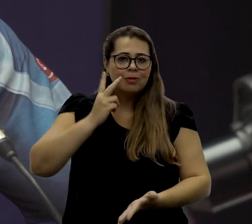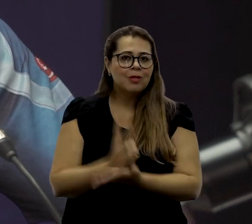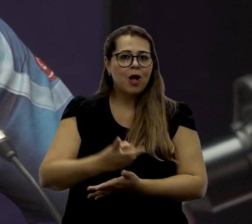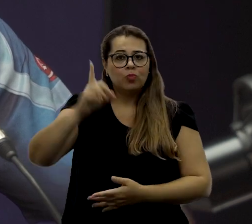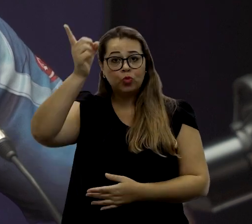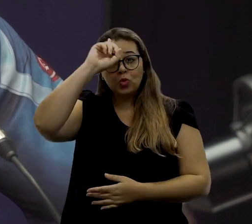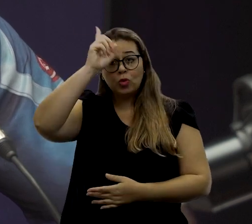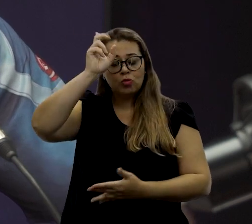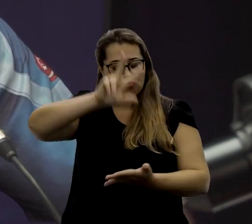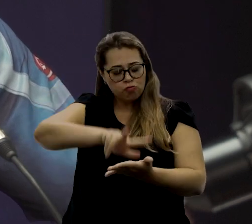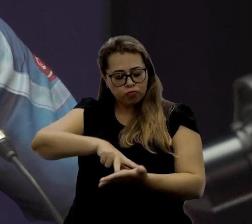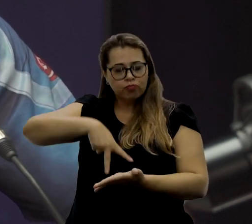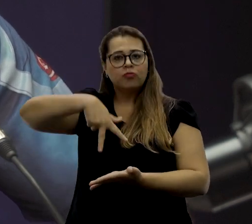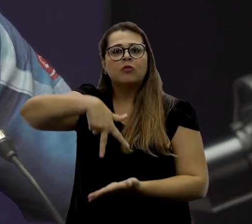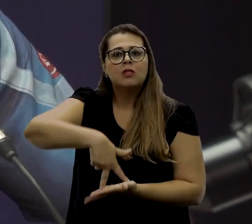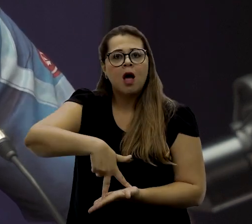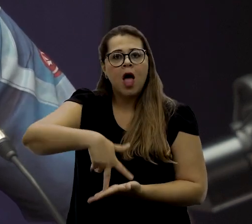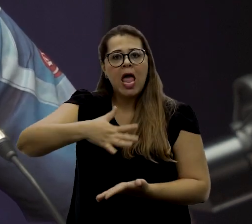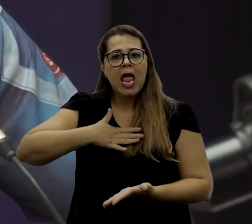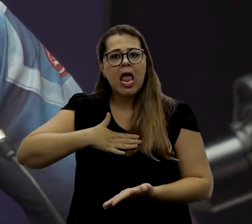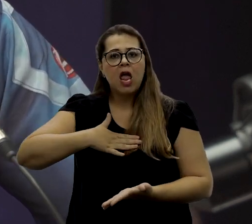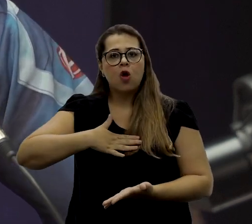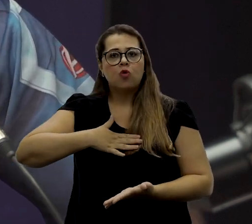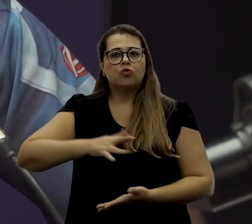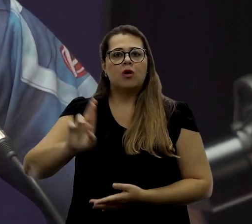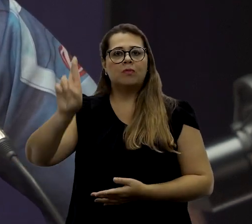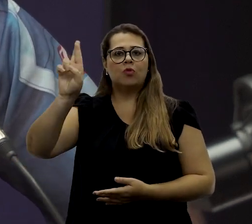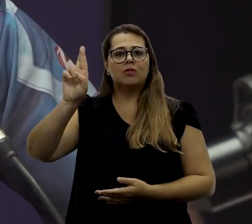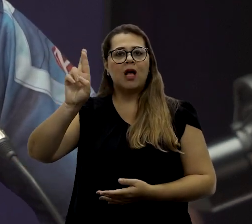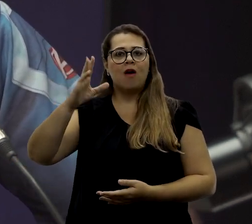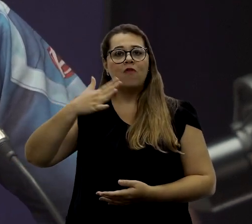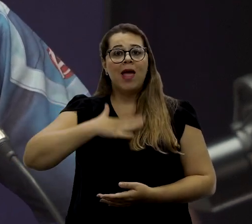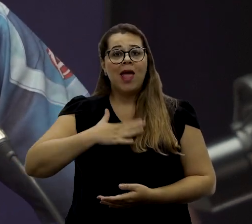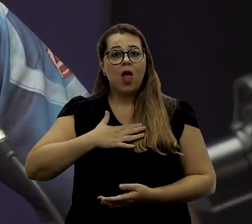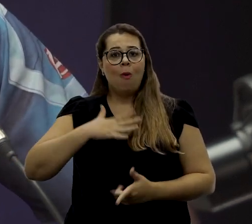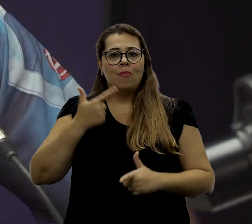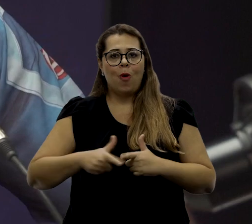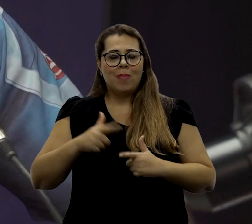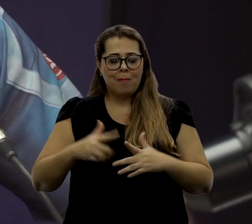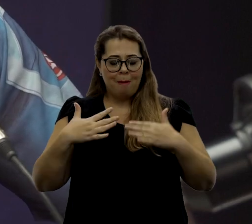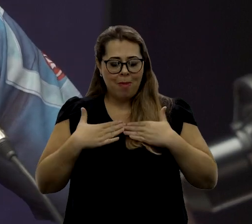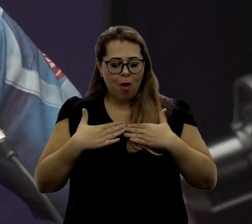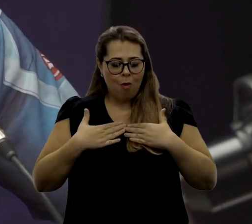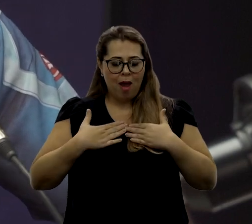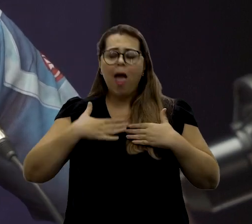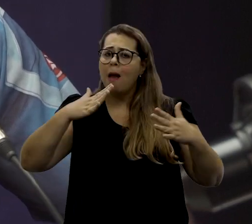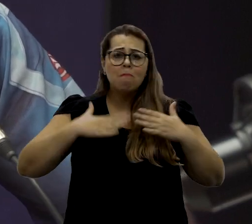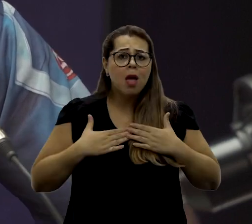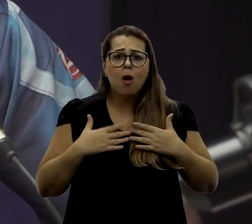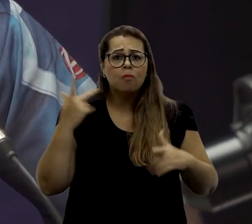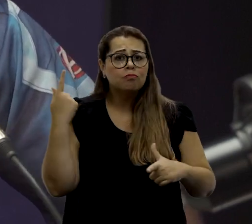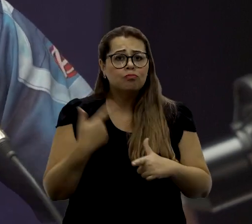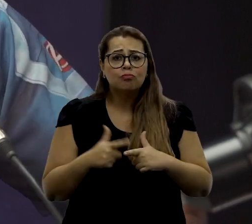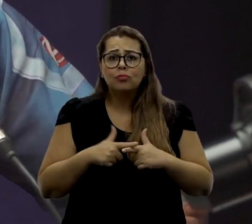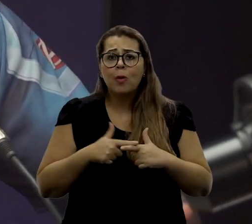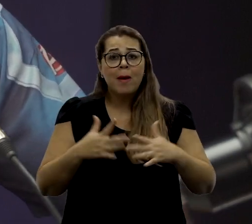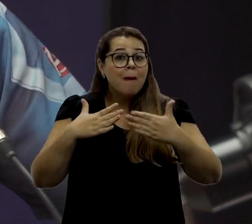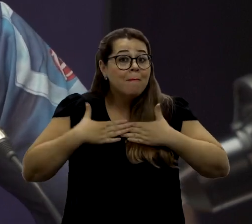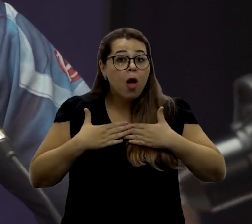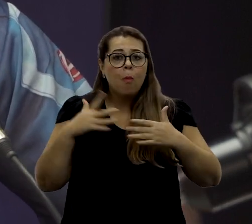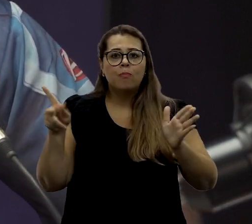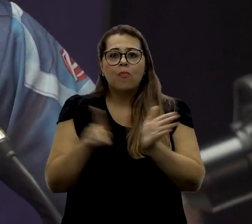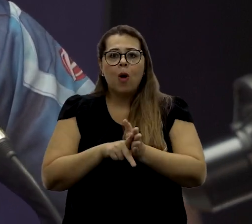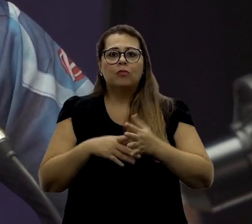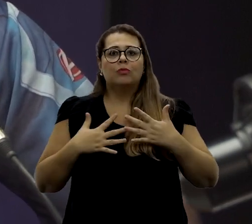Nossa, problemas todo mundo vai ter. E jamais desmerecer o seu problema é seu. E dizer assim que, lá atrás,